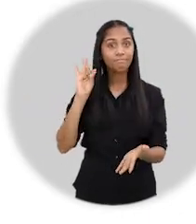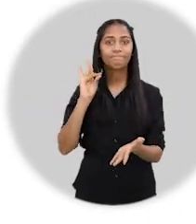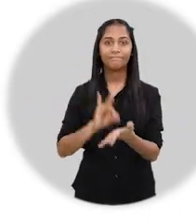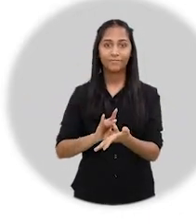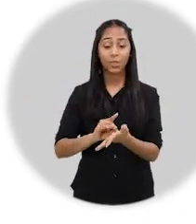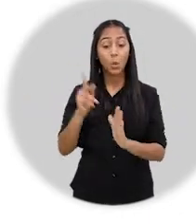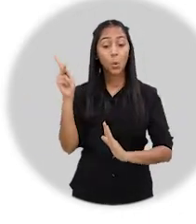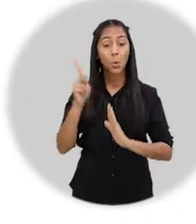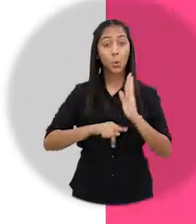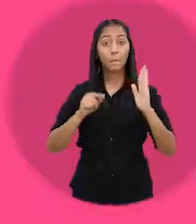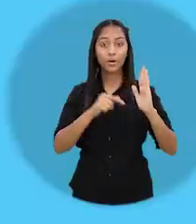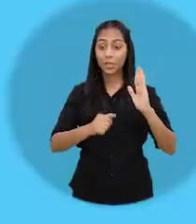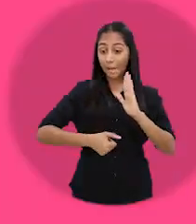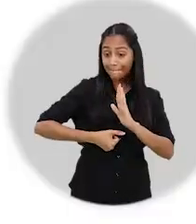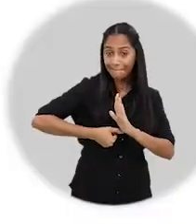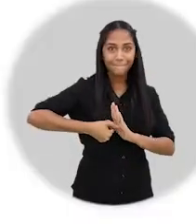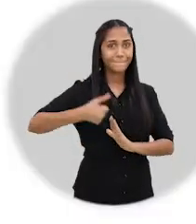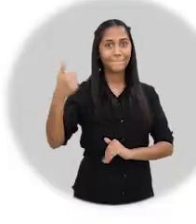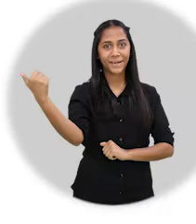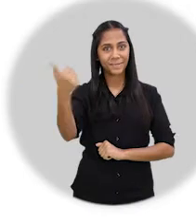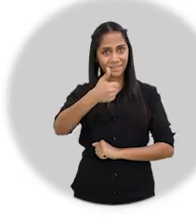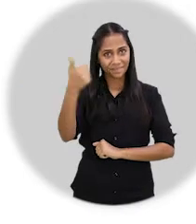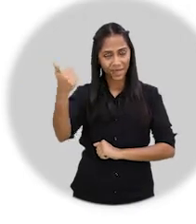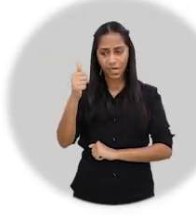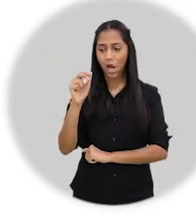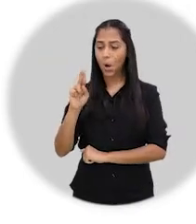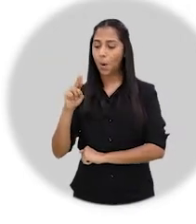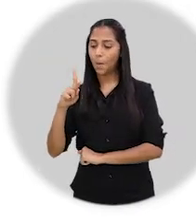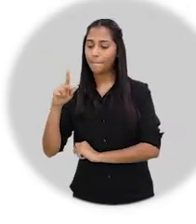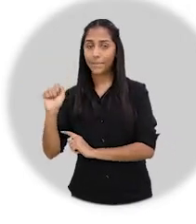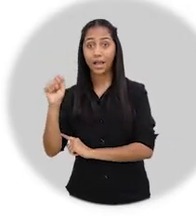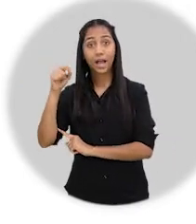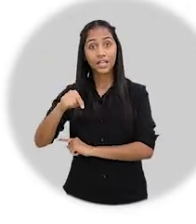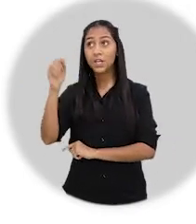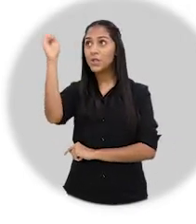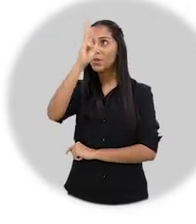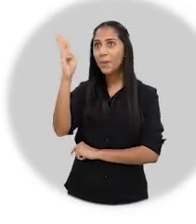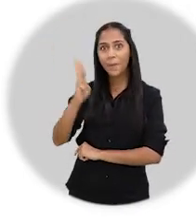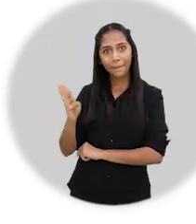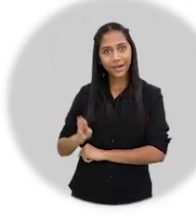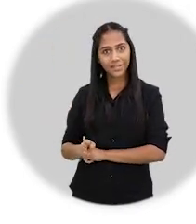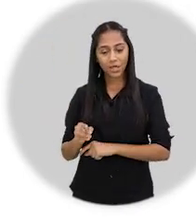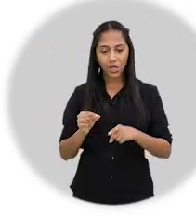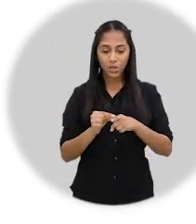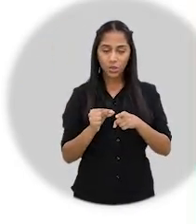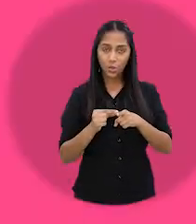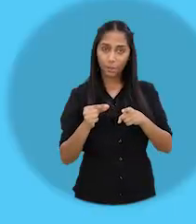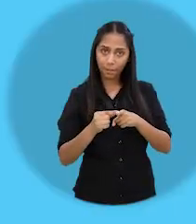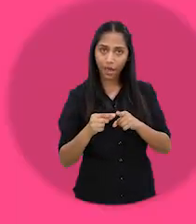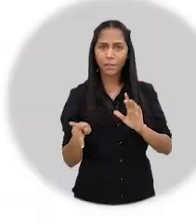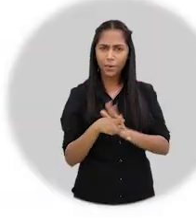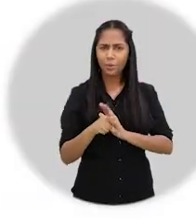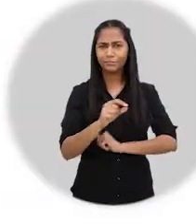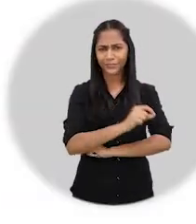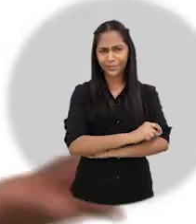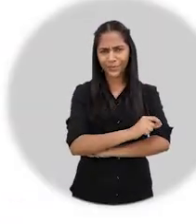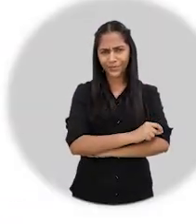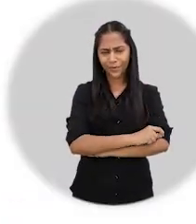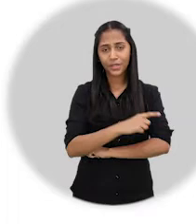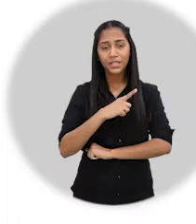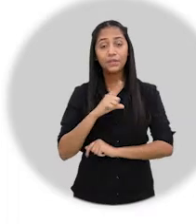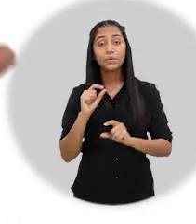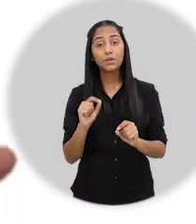concretizamos o projeto pioneiro de fazer a primeira UPA do país no bairro do Alto São Manuel,